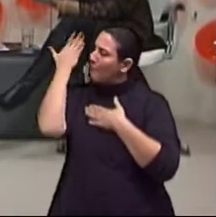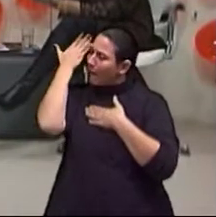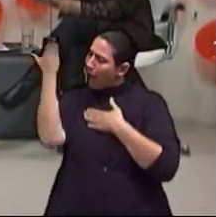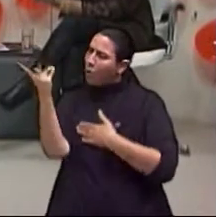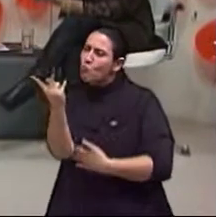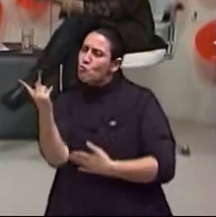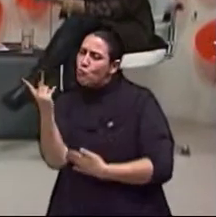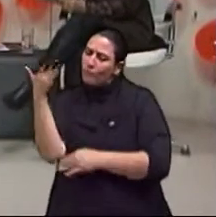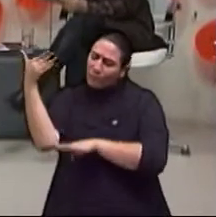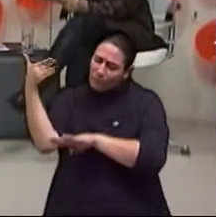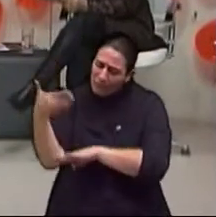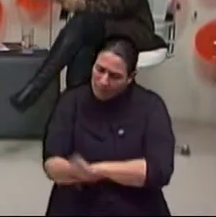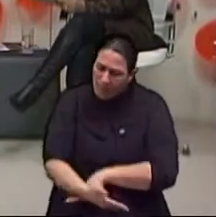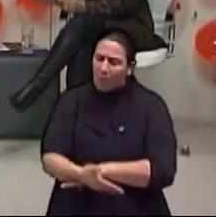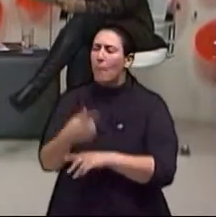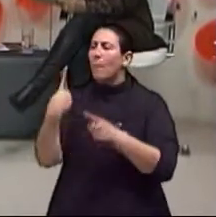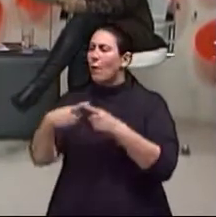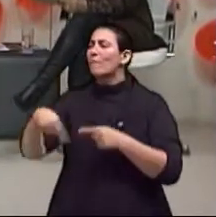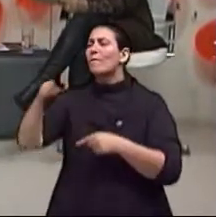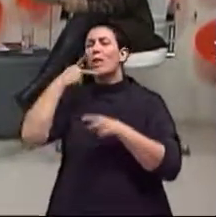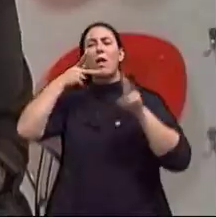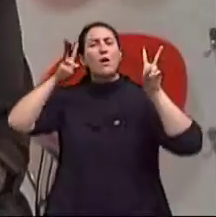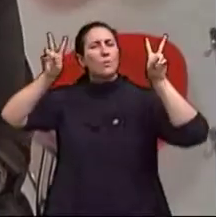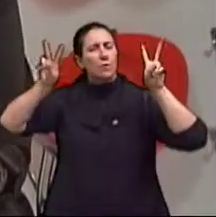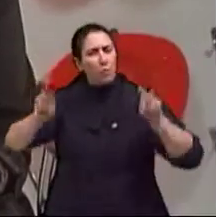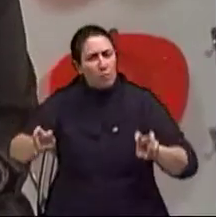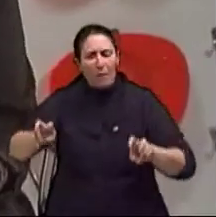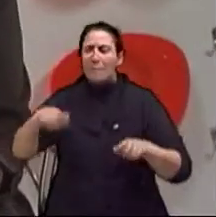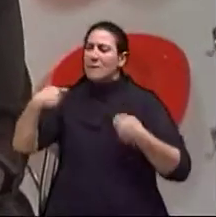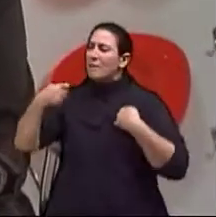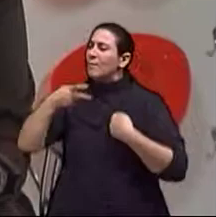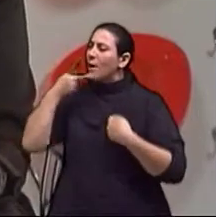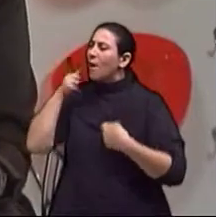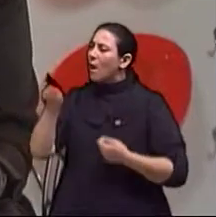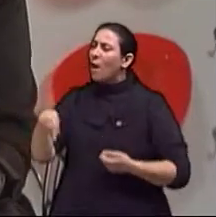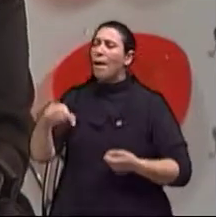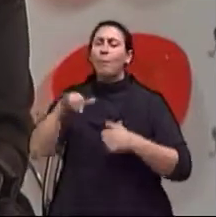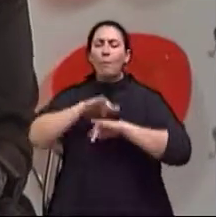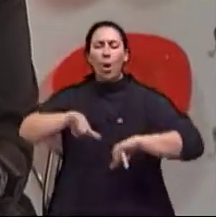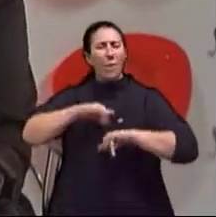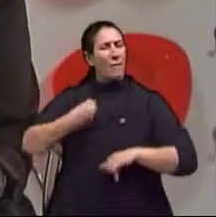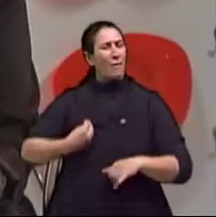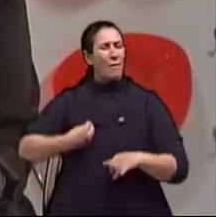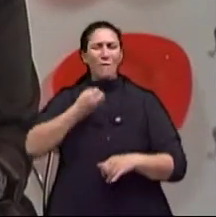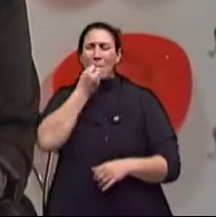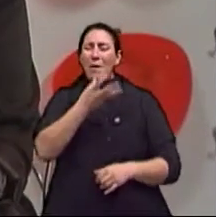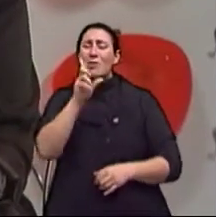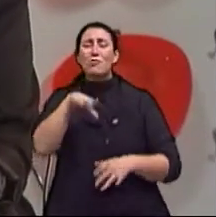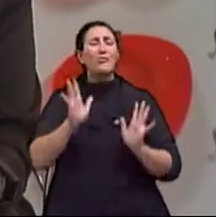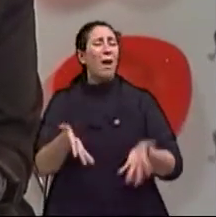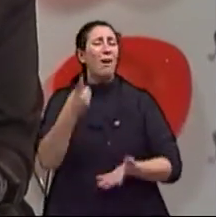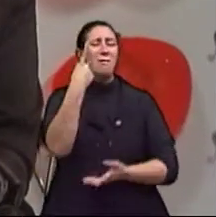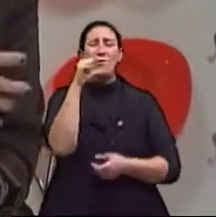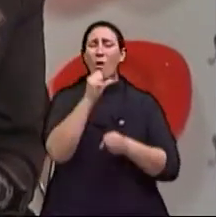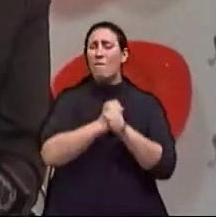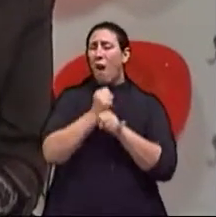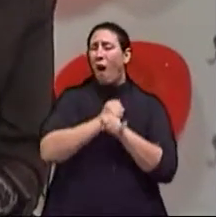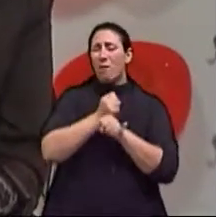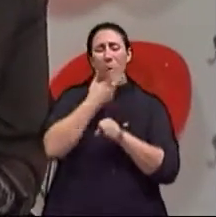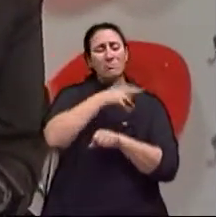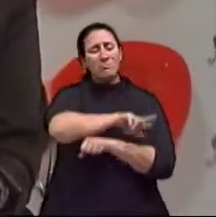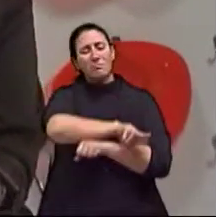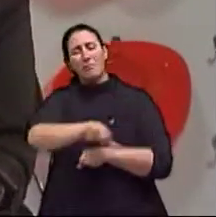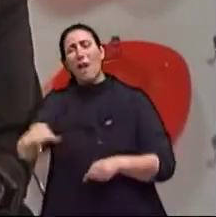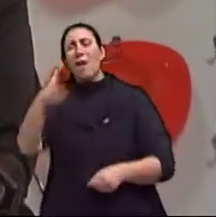prazer ter vocês aqui e falar vesti as um o hino viva bem nosso programa a 19 anos no ar falando de